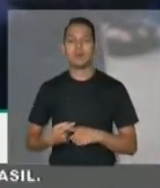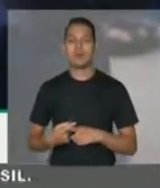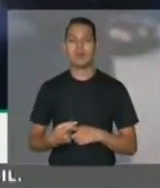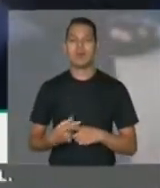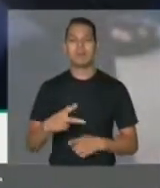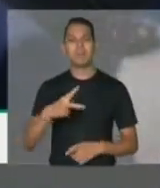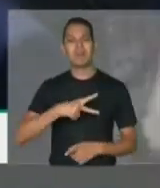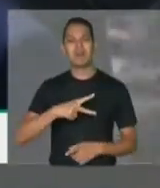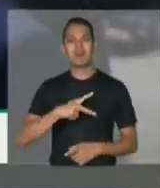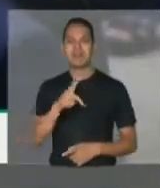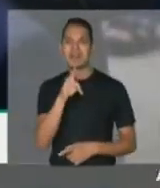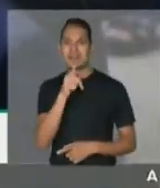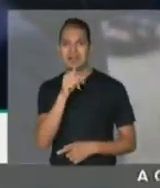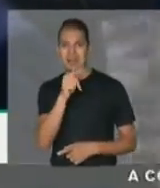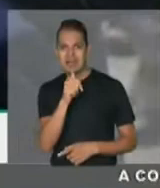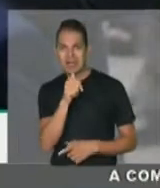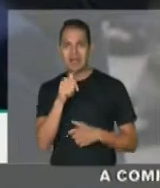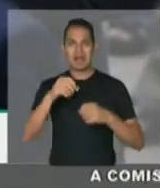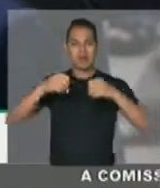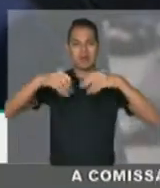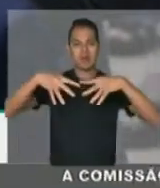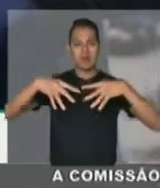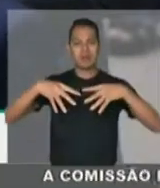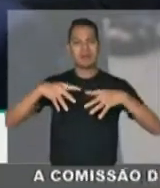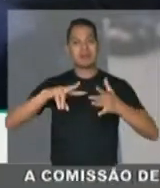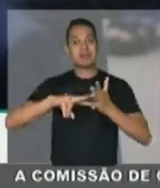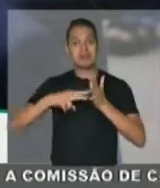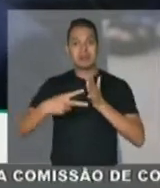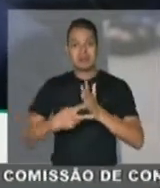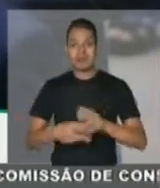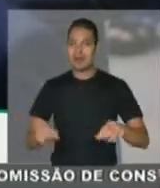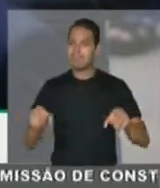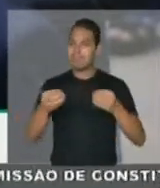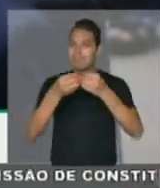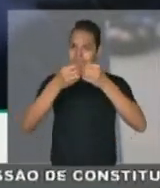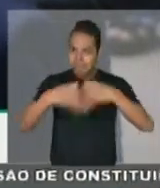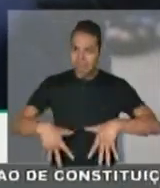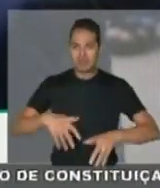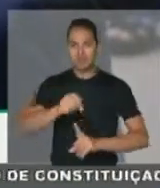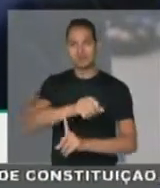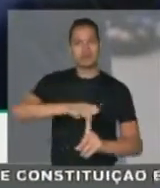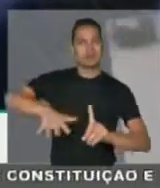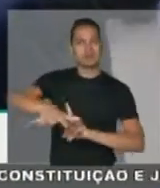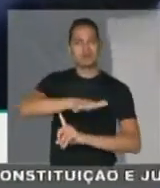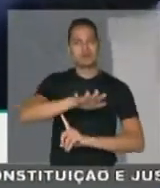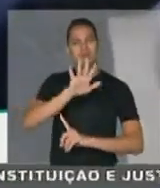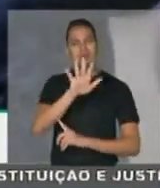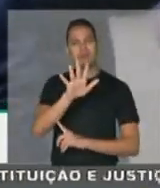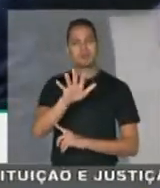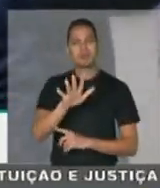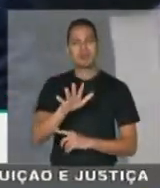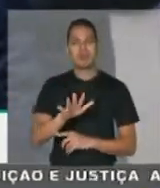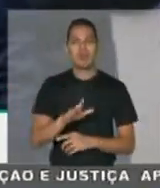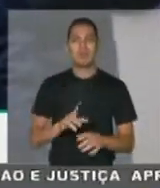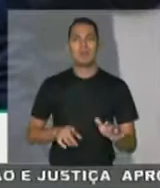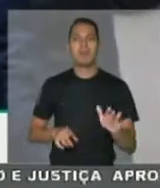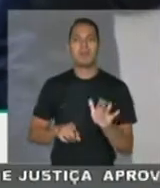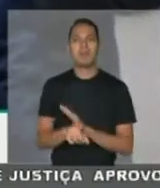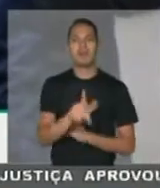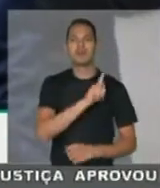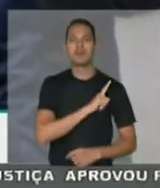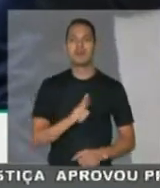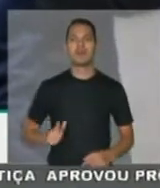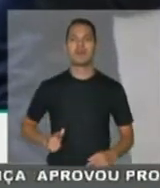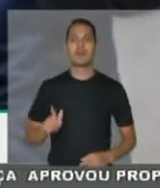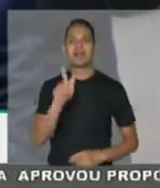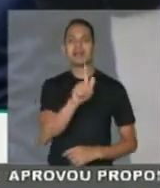de privatizar água e energia elétrica significa prejuízo para a sociedade. Aliás, presidente, é só ir perguntar ao governador de